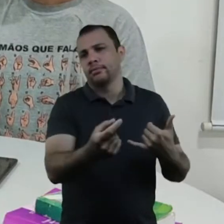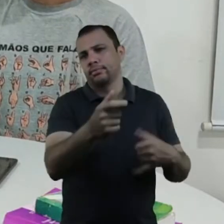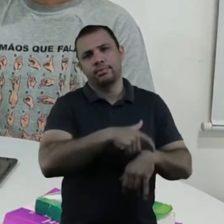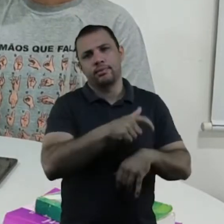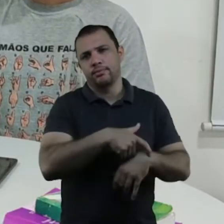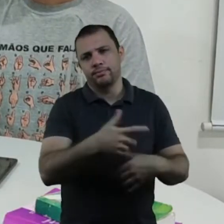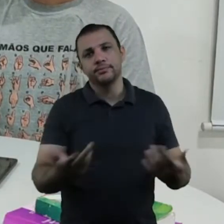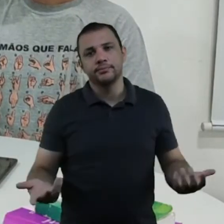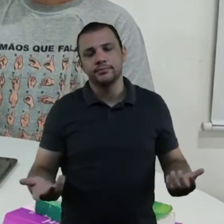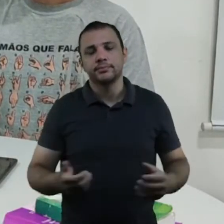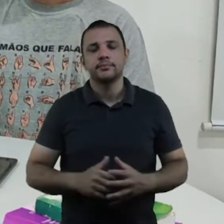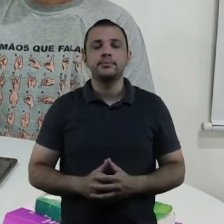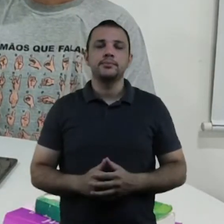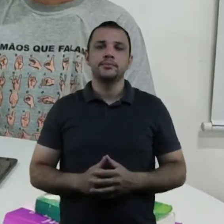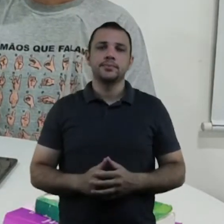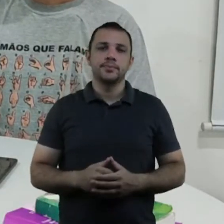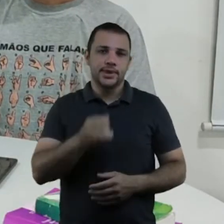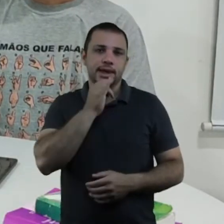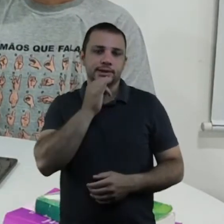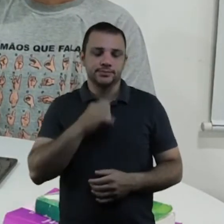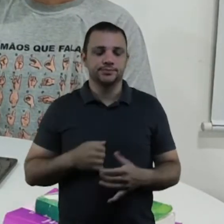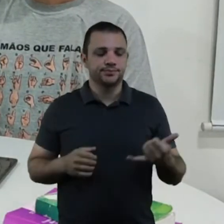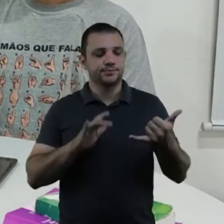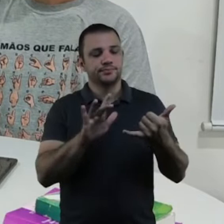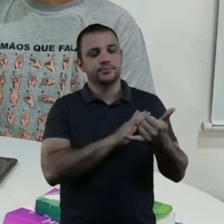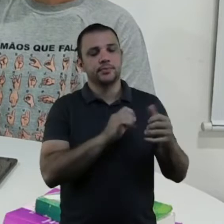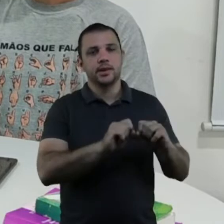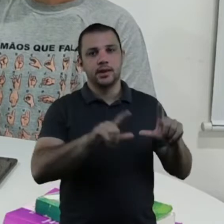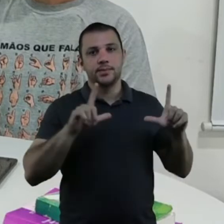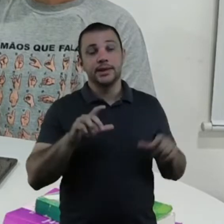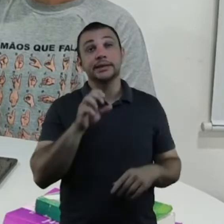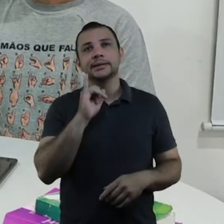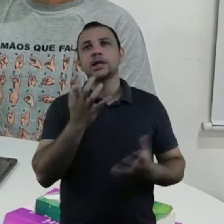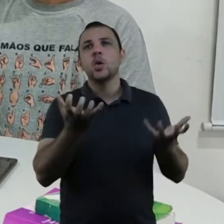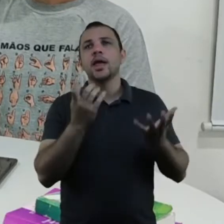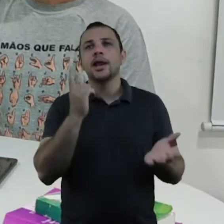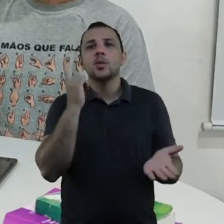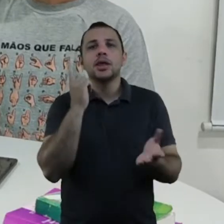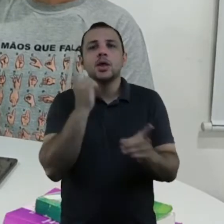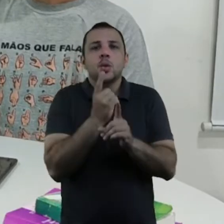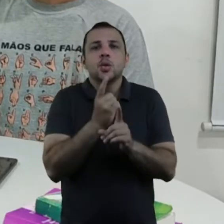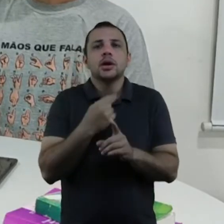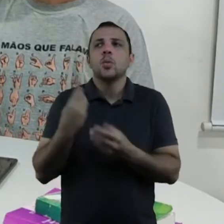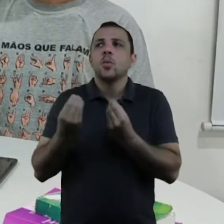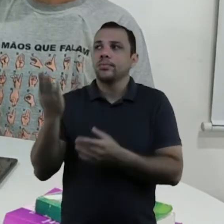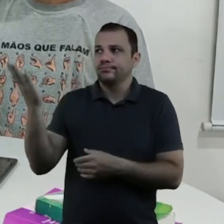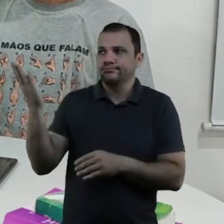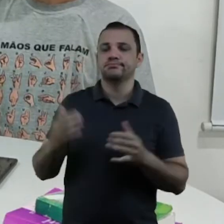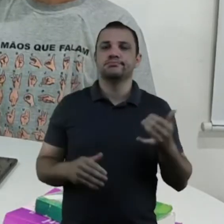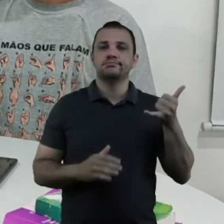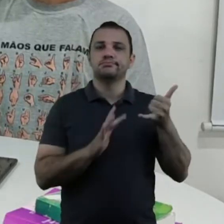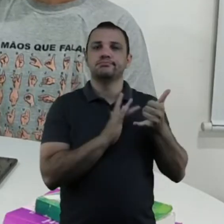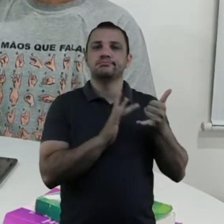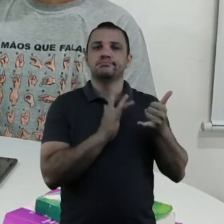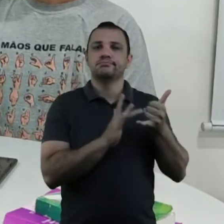Então vamos lá. Vou fazer aqui a demonstração. Quando a gente quer passar só passar o que está na tela, a gente faz